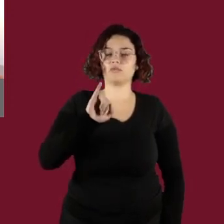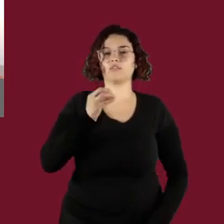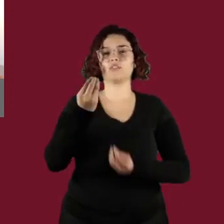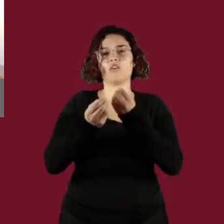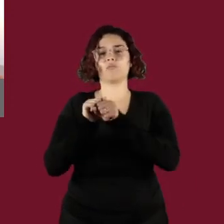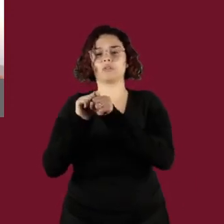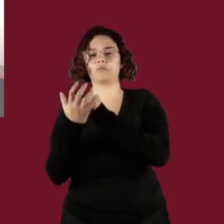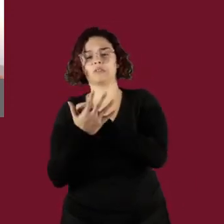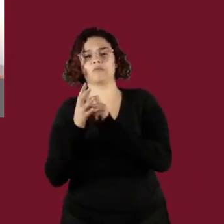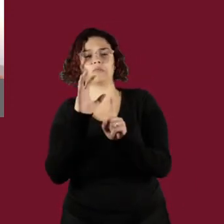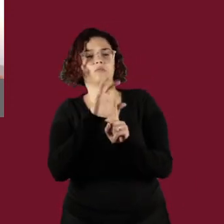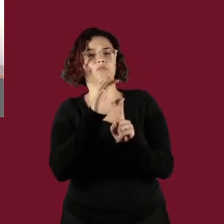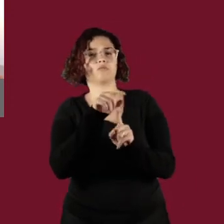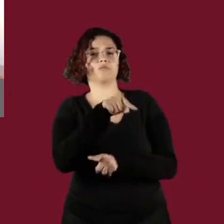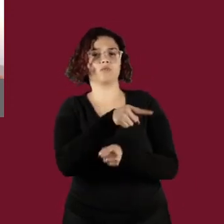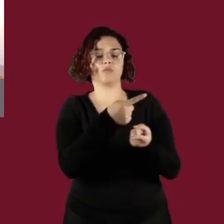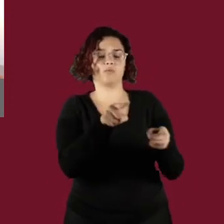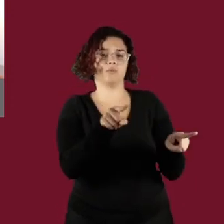causa da pandemia.